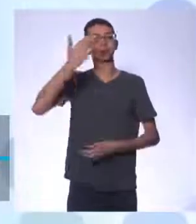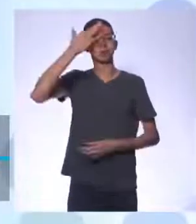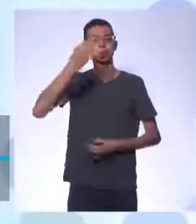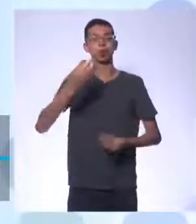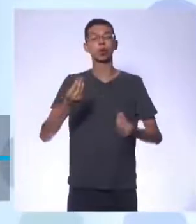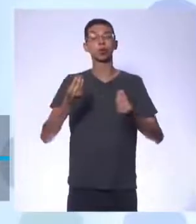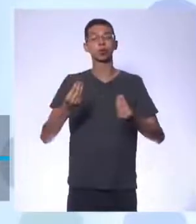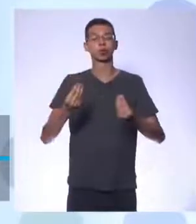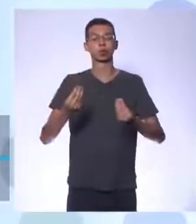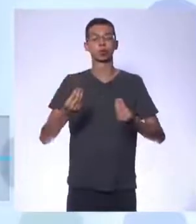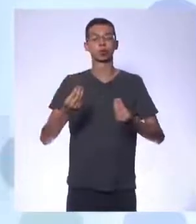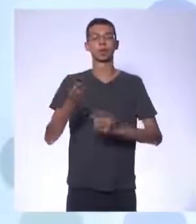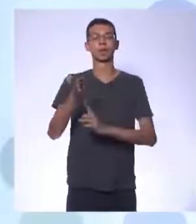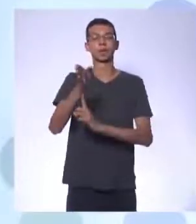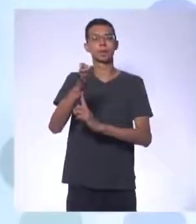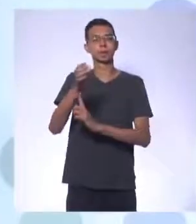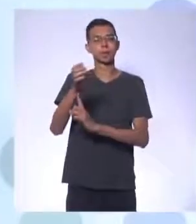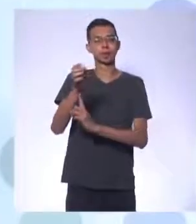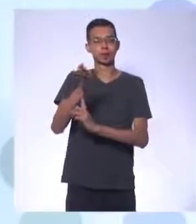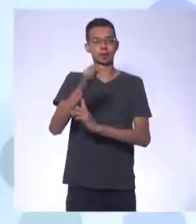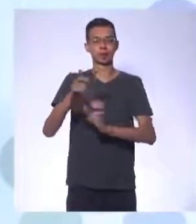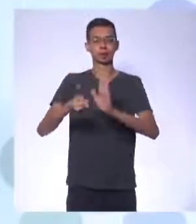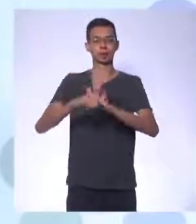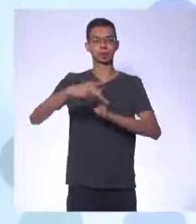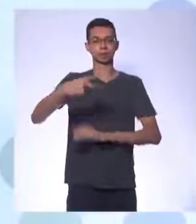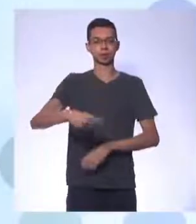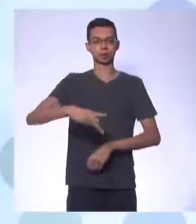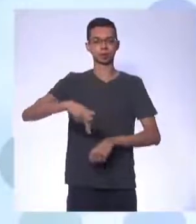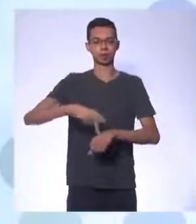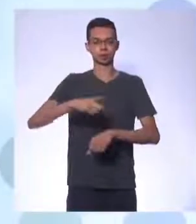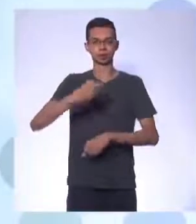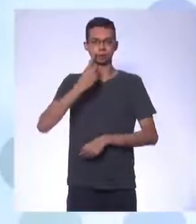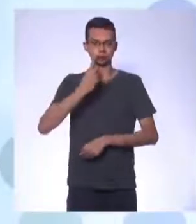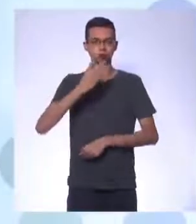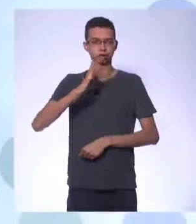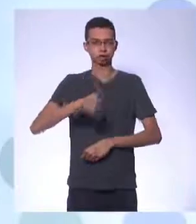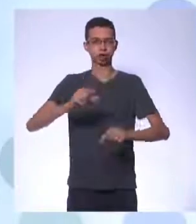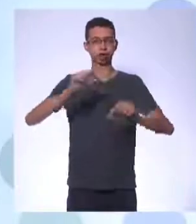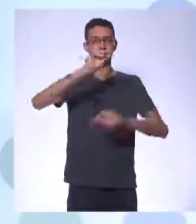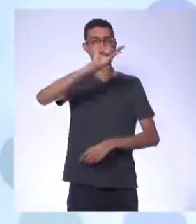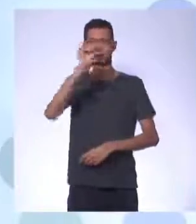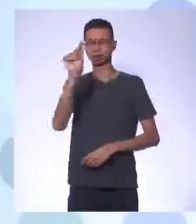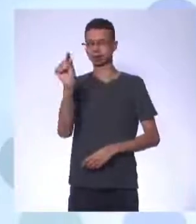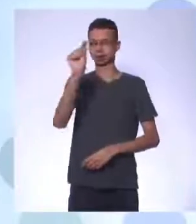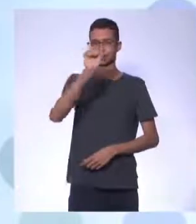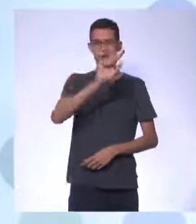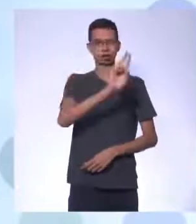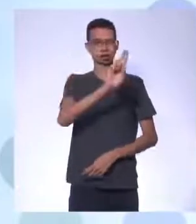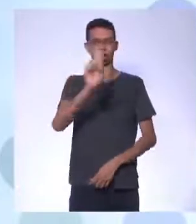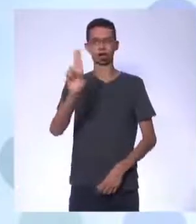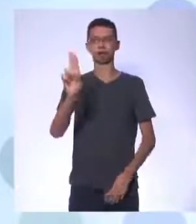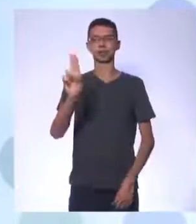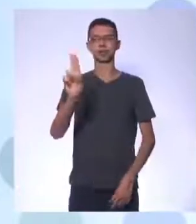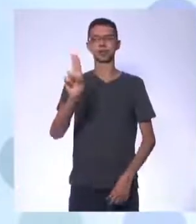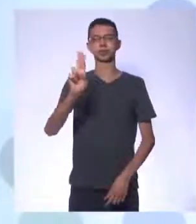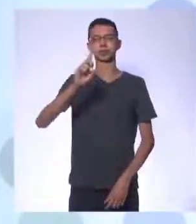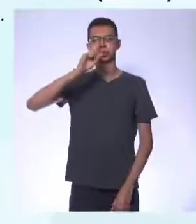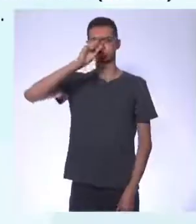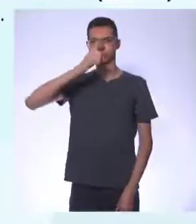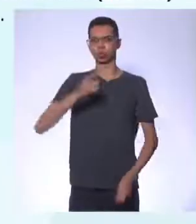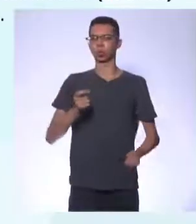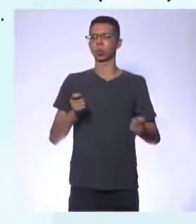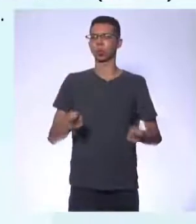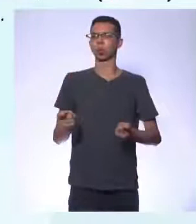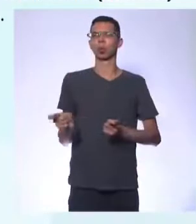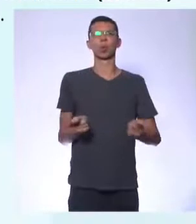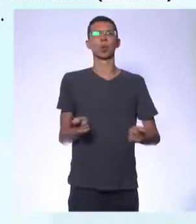nacional, que é a bandeira que a gente conhece, né? A gente já viu lá a questão do Ordem e Progresso, que tem tudo a ver com o positivismo. Vai aparecer aí na tela